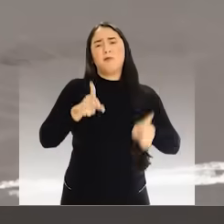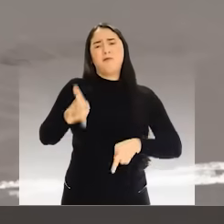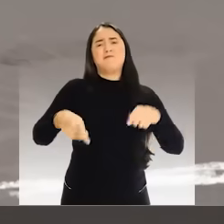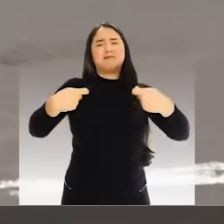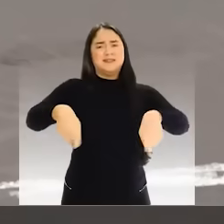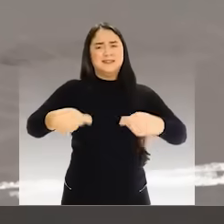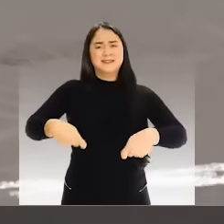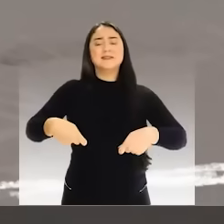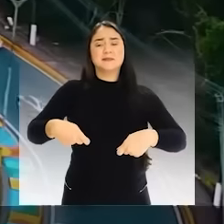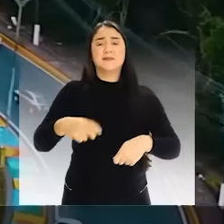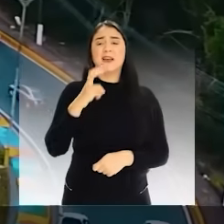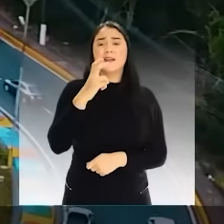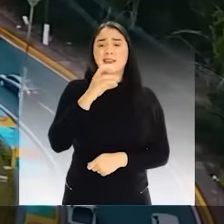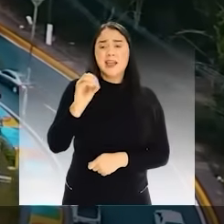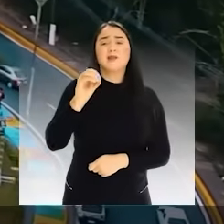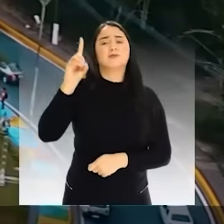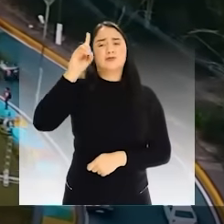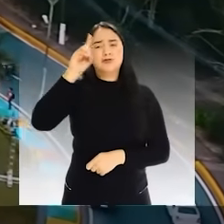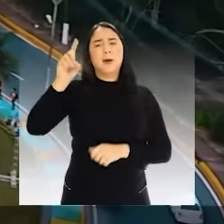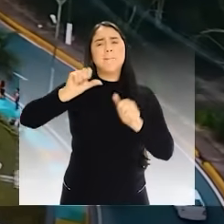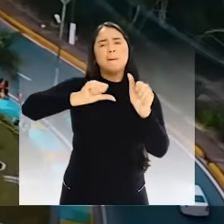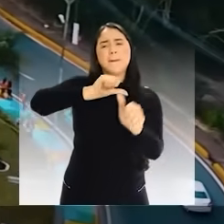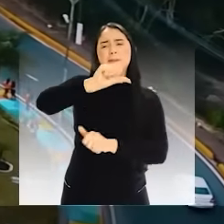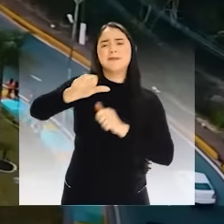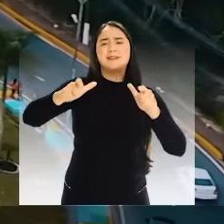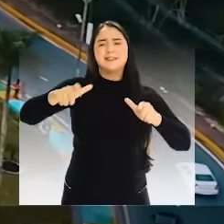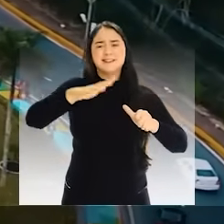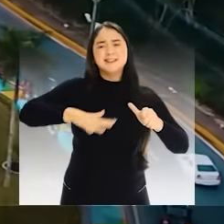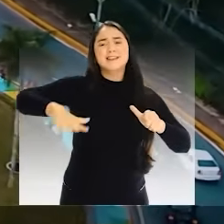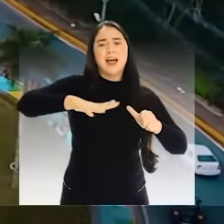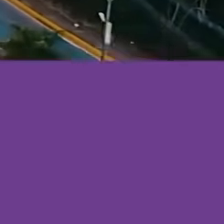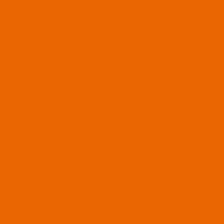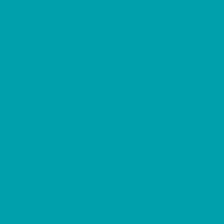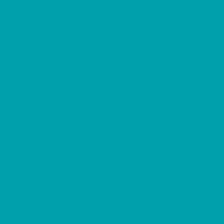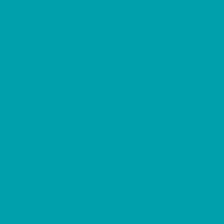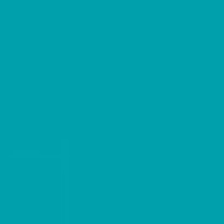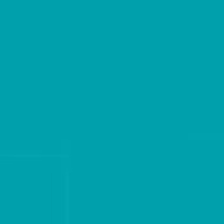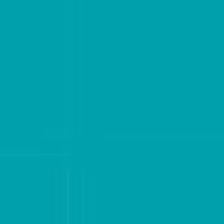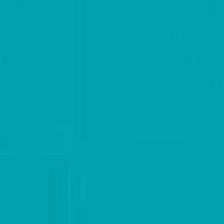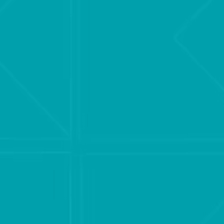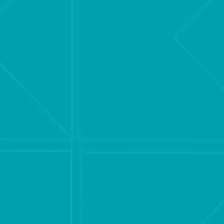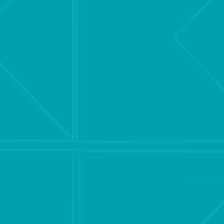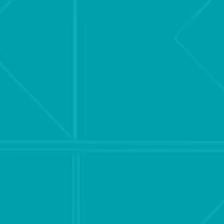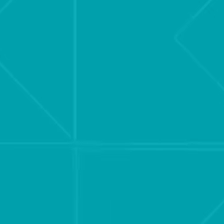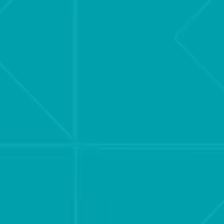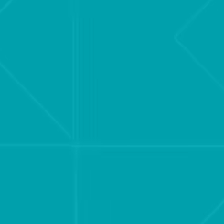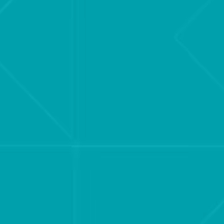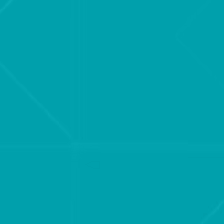nossa gente merece 500 Dias de transformação da cidade é trabalho da Prefeitura de Manaus o